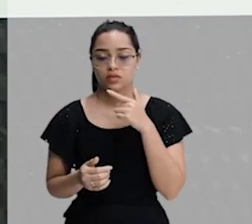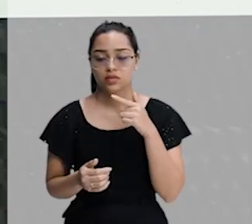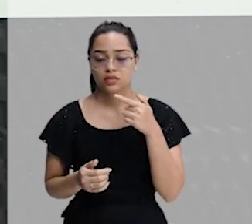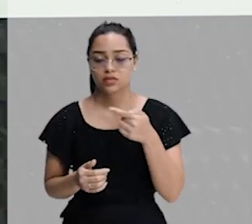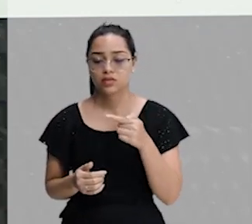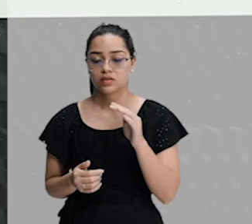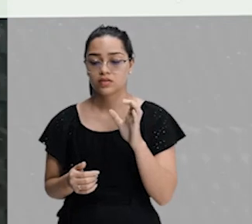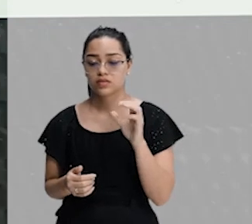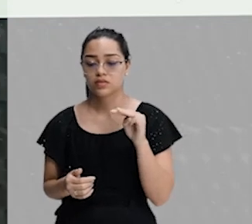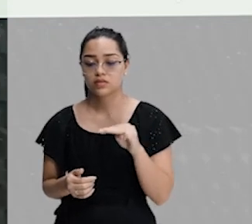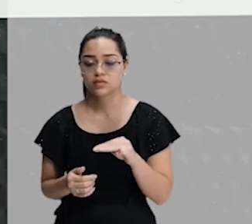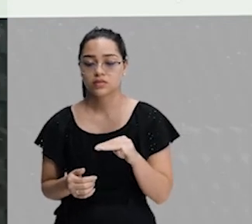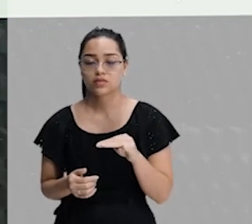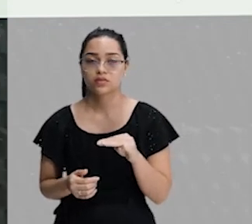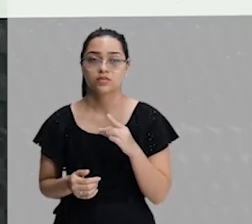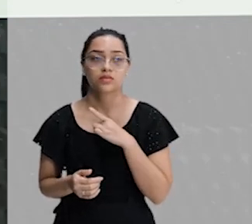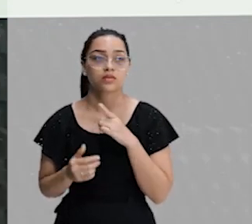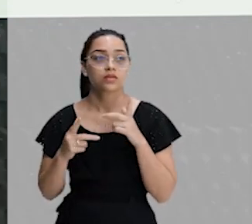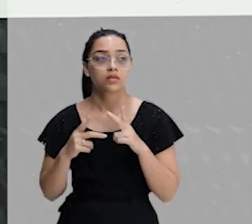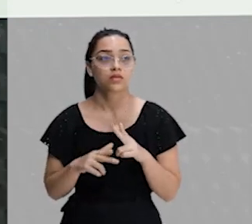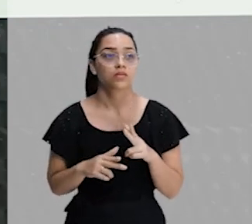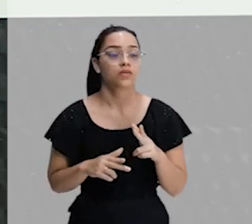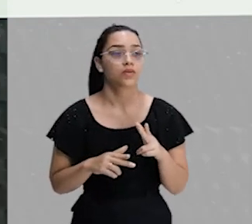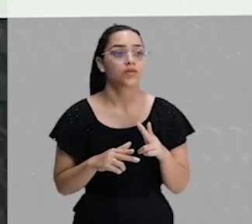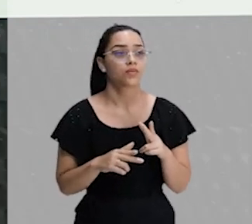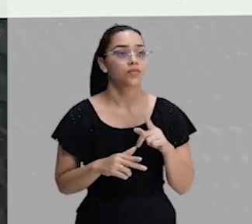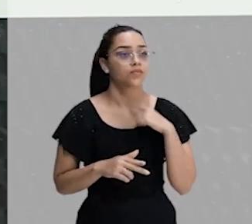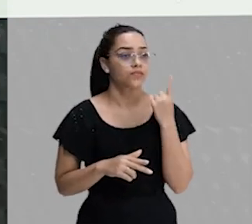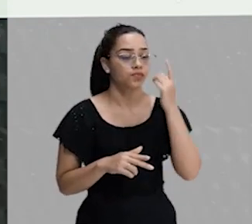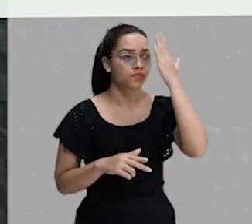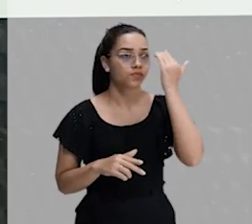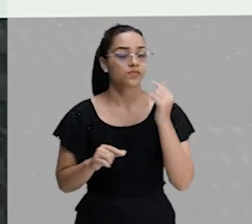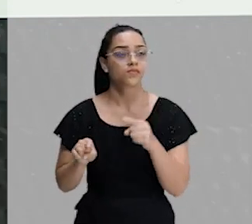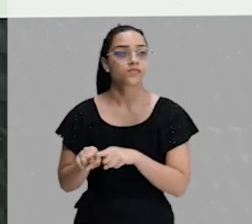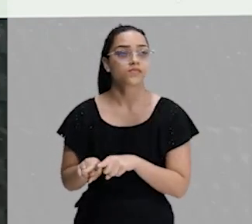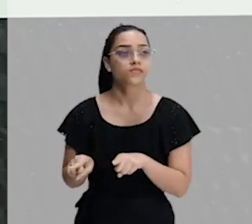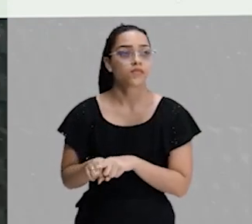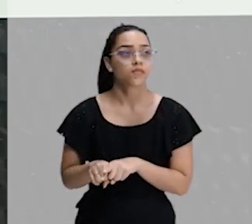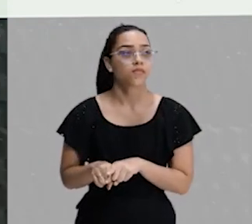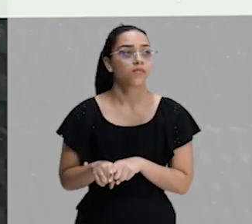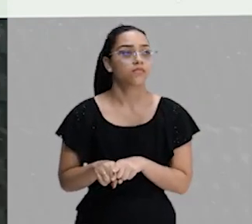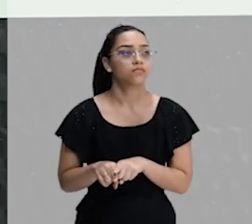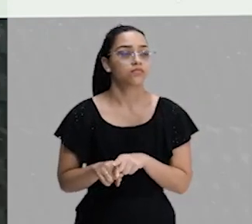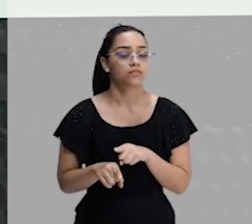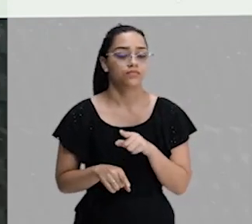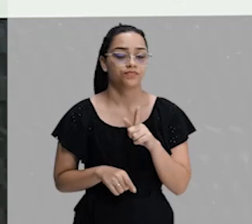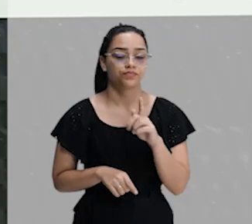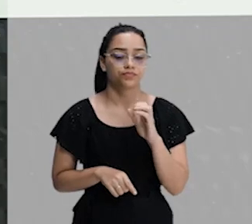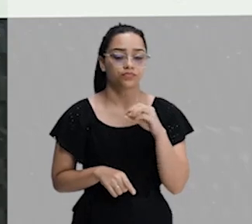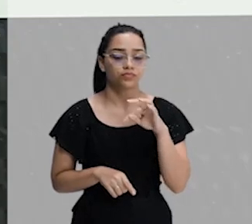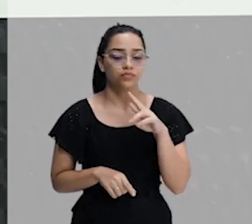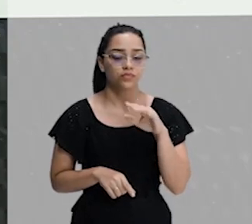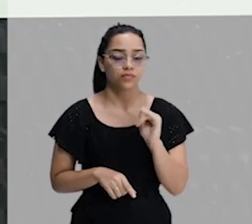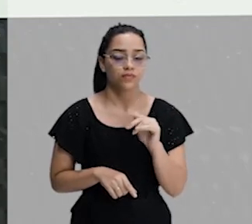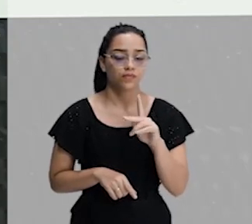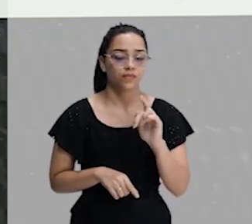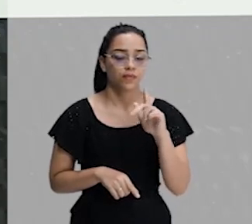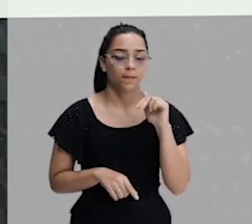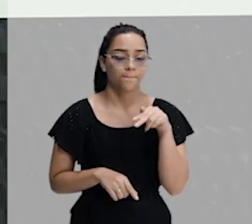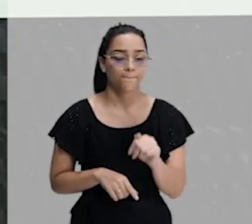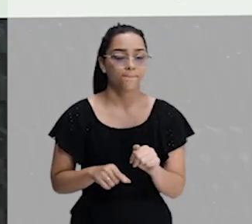diâmetro. Diâmetro igual a 7 centímetros. A gente sabe também, lá da geometria plana, que o